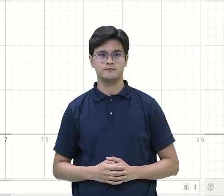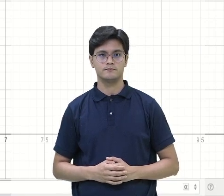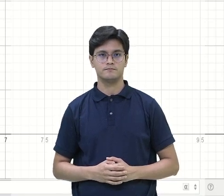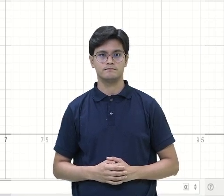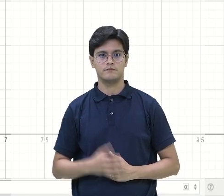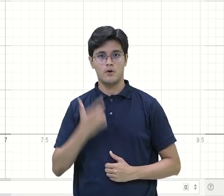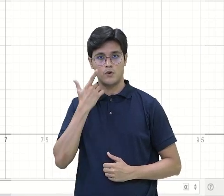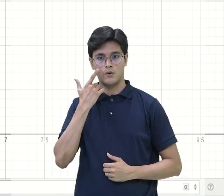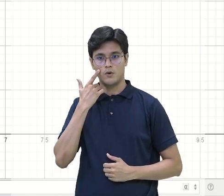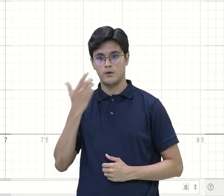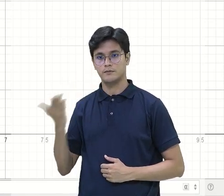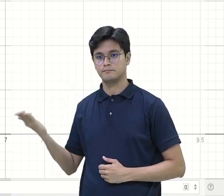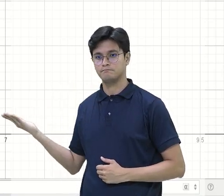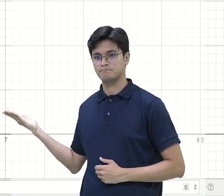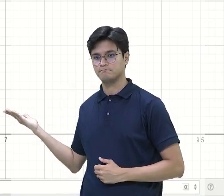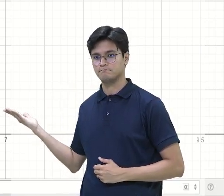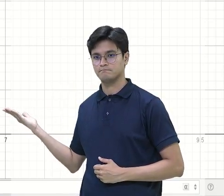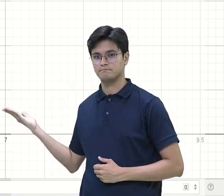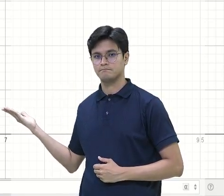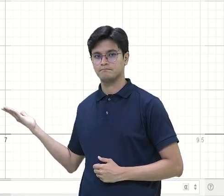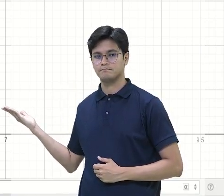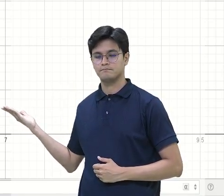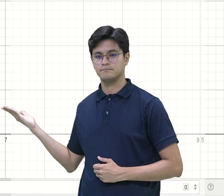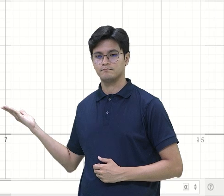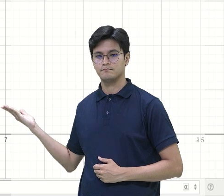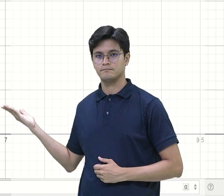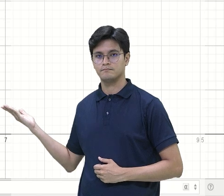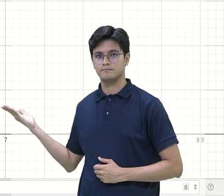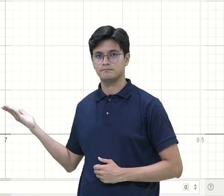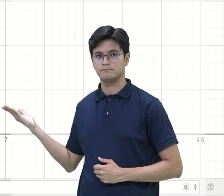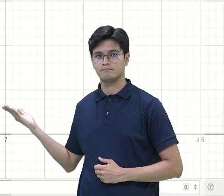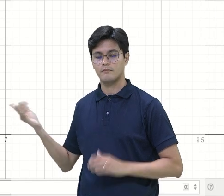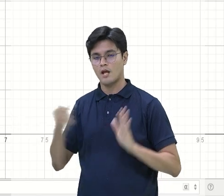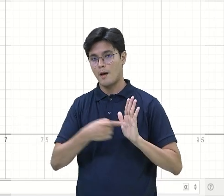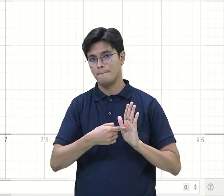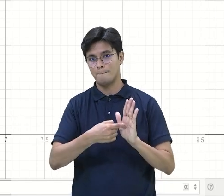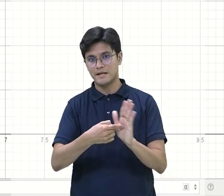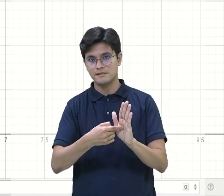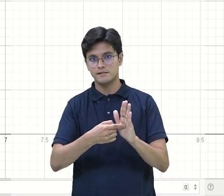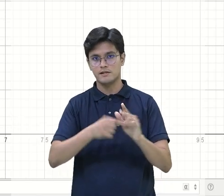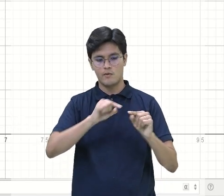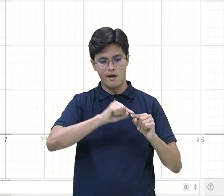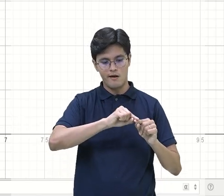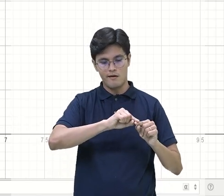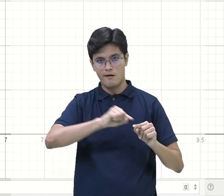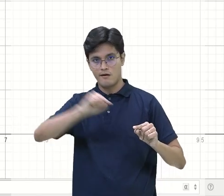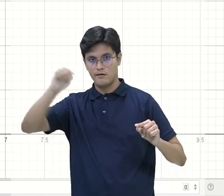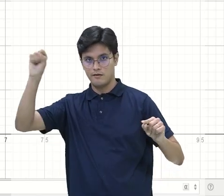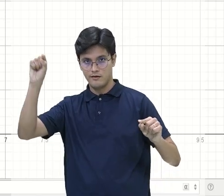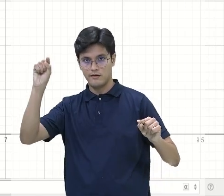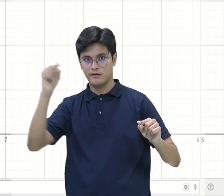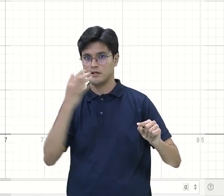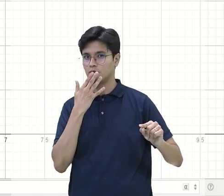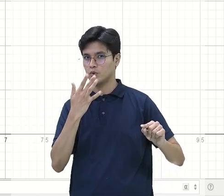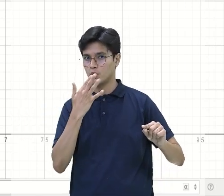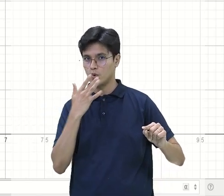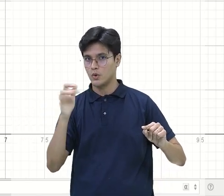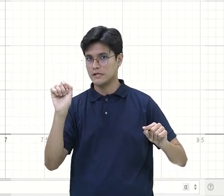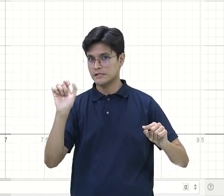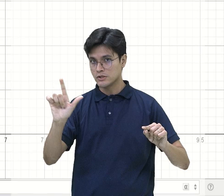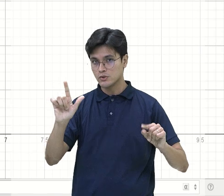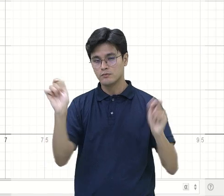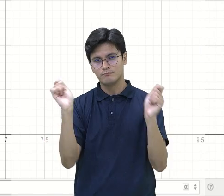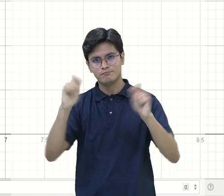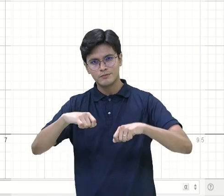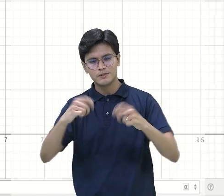Olha só o que aconteceu. A gente traçou uma reta azul aqui, onde a gente consegue ver perfeitamente que